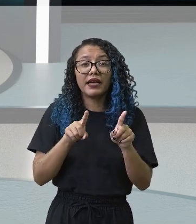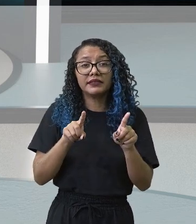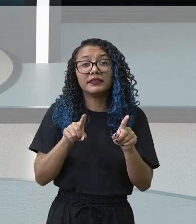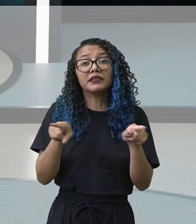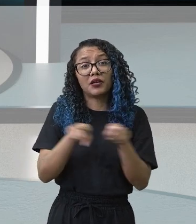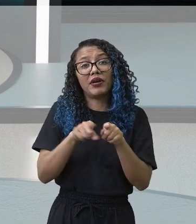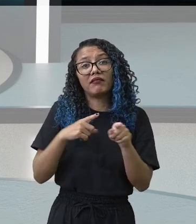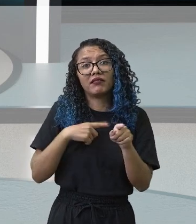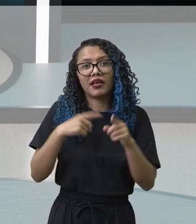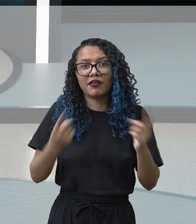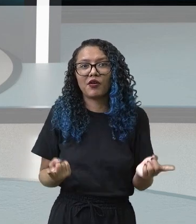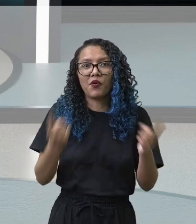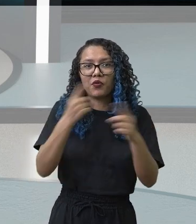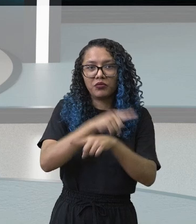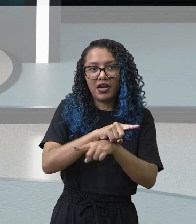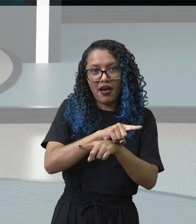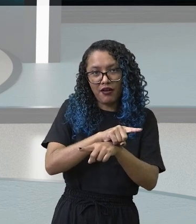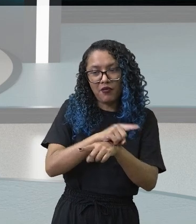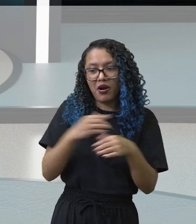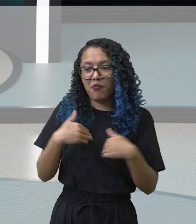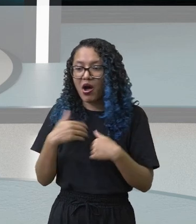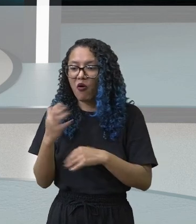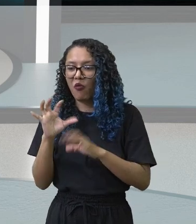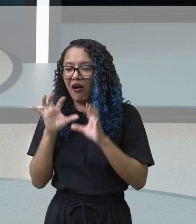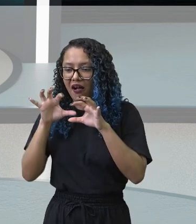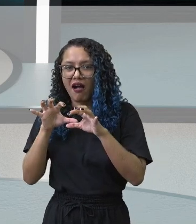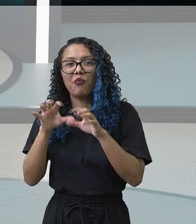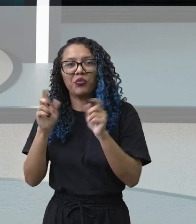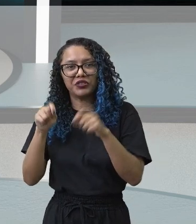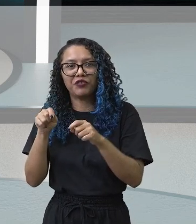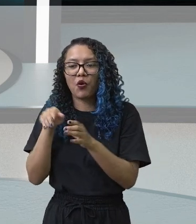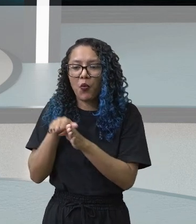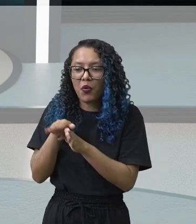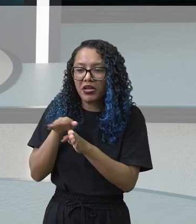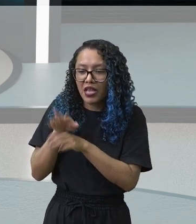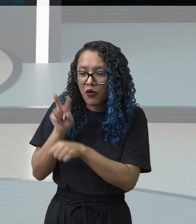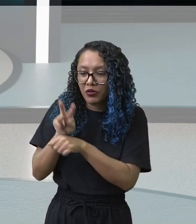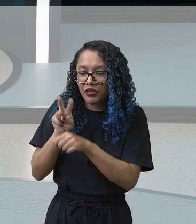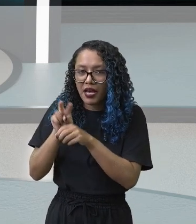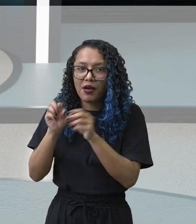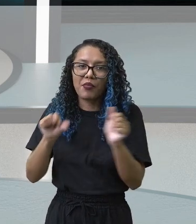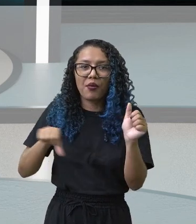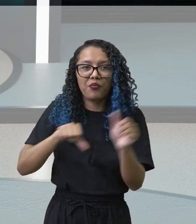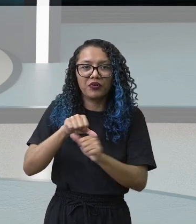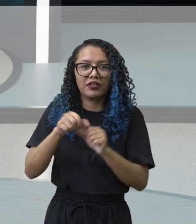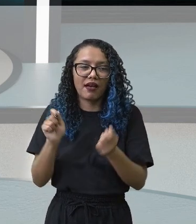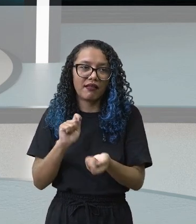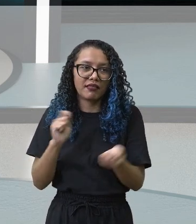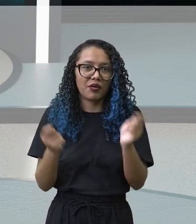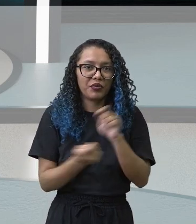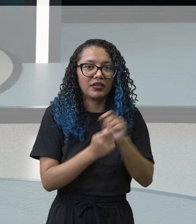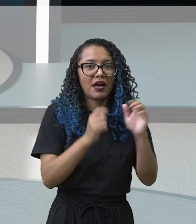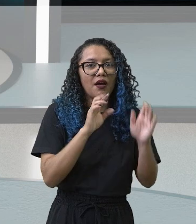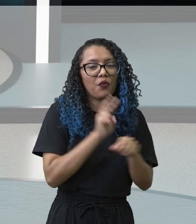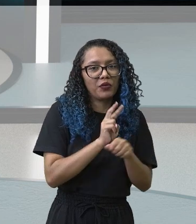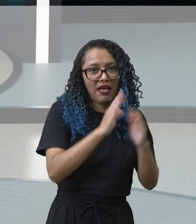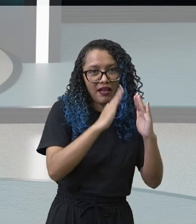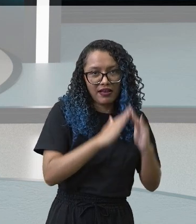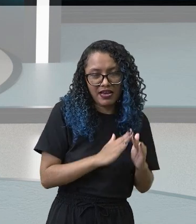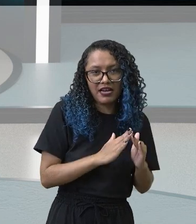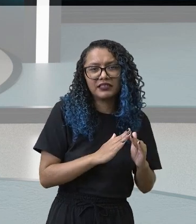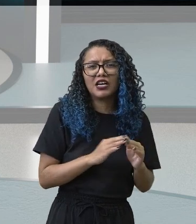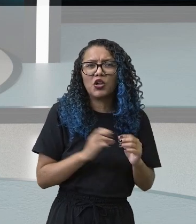domesticado para para o convívio humano não a espécie como todo mas Digamos um aqui outro ali tá